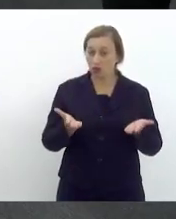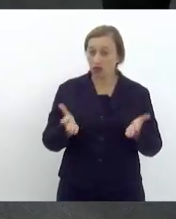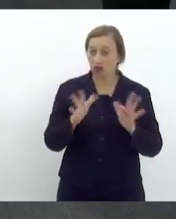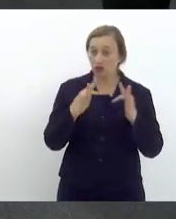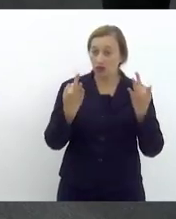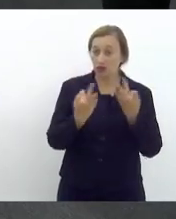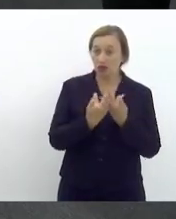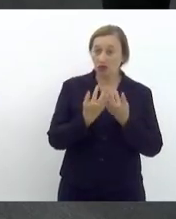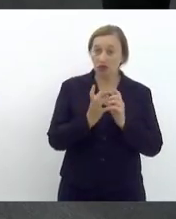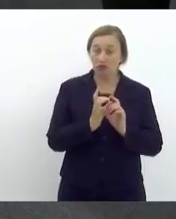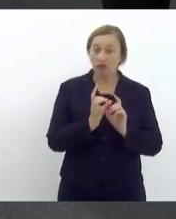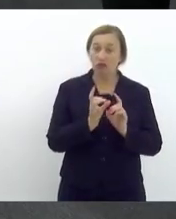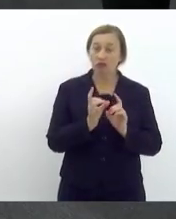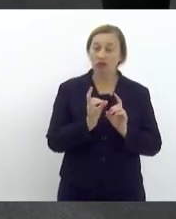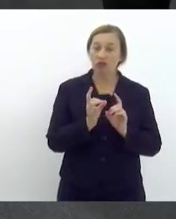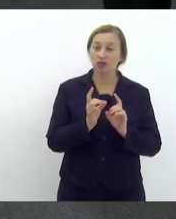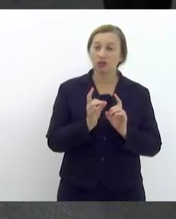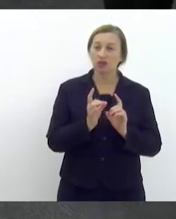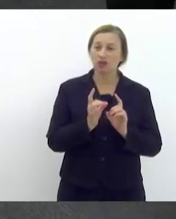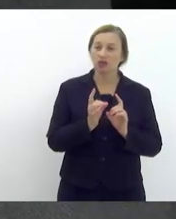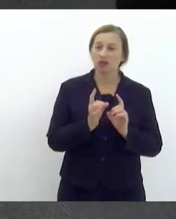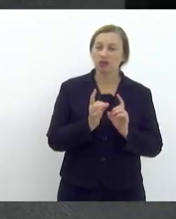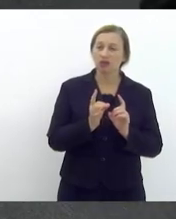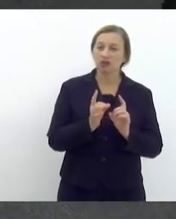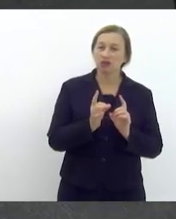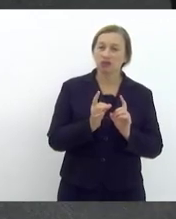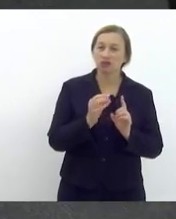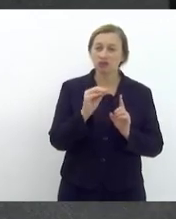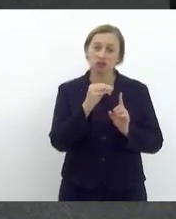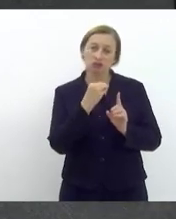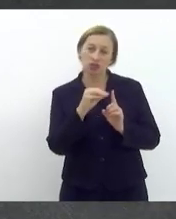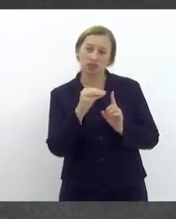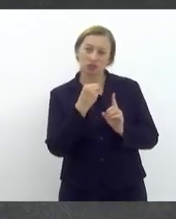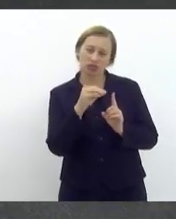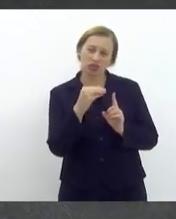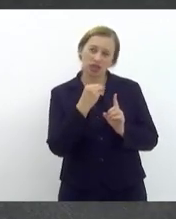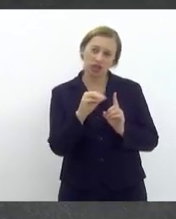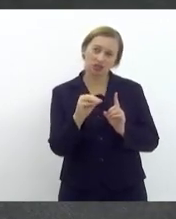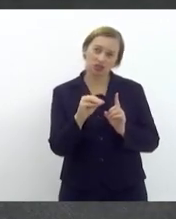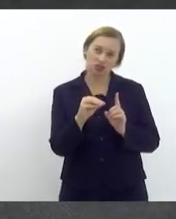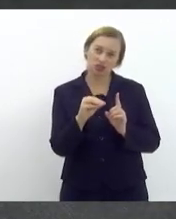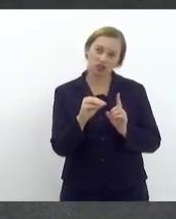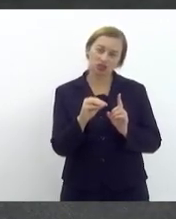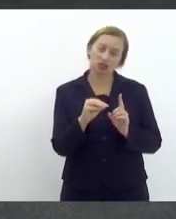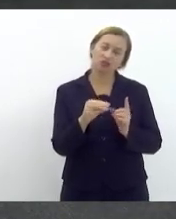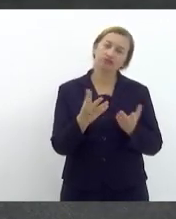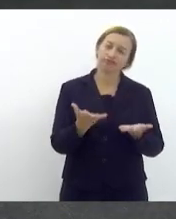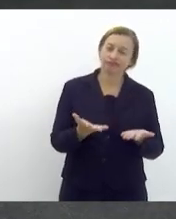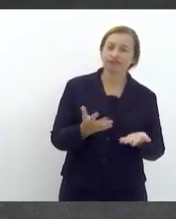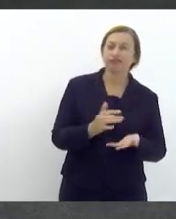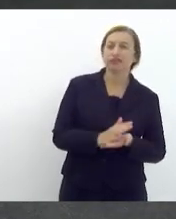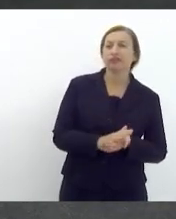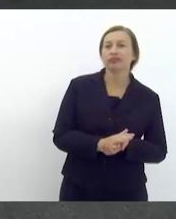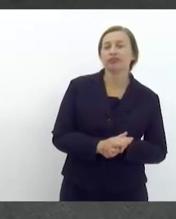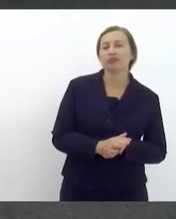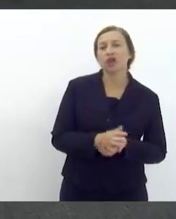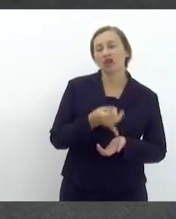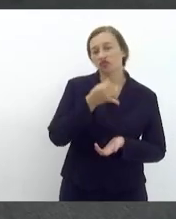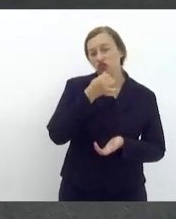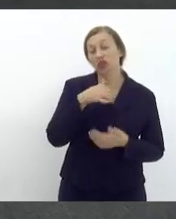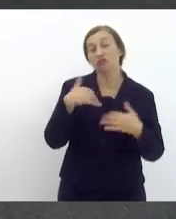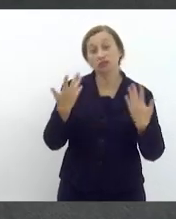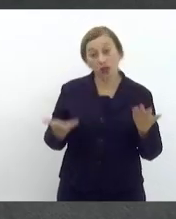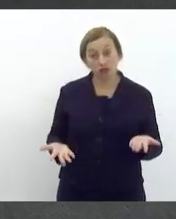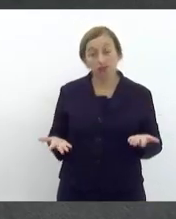famílias aí colocadas numa situação de vulnerabilidade numa situação de miserabilidade isso é um escândalo